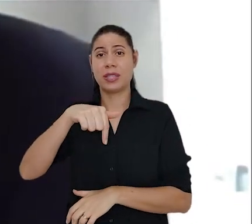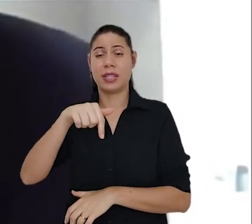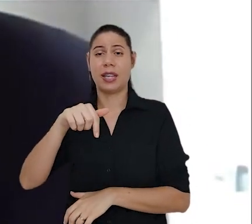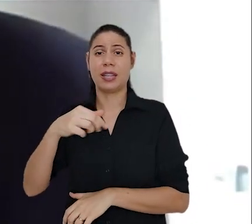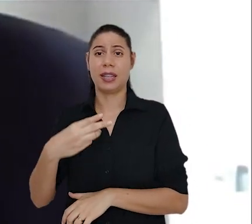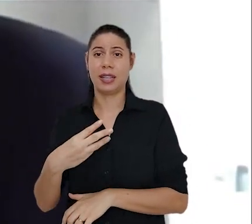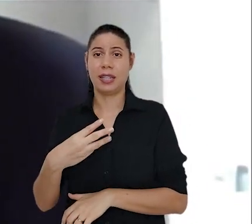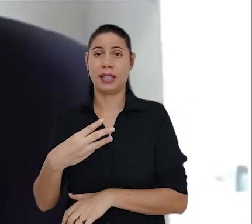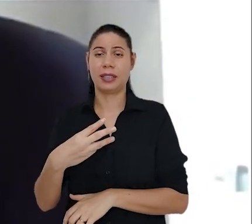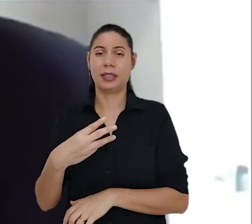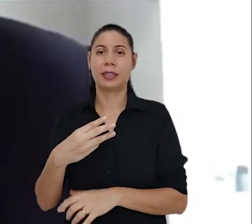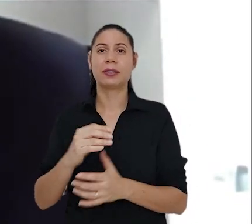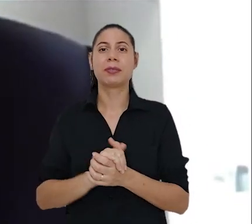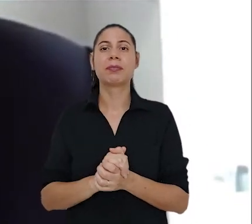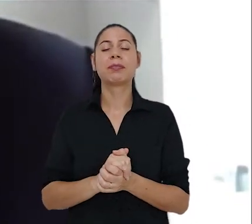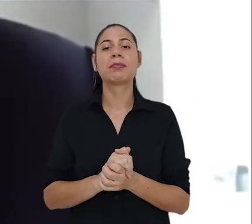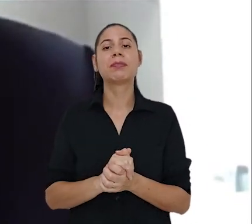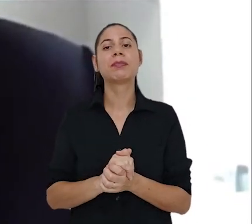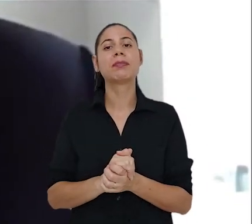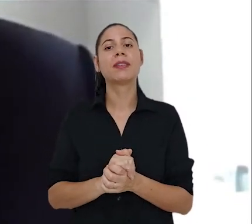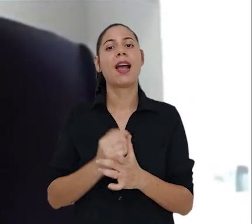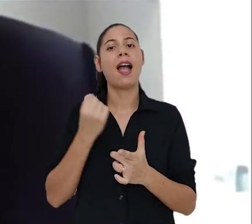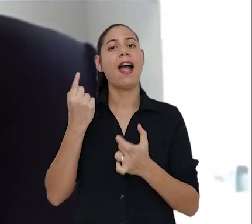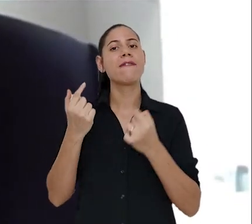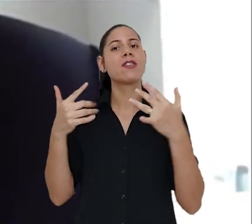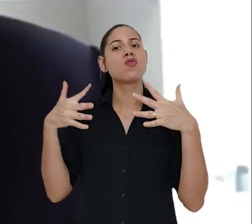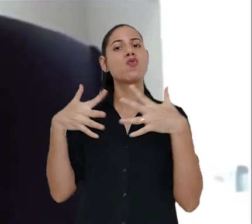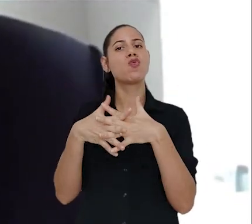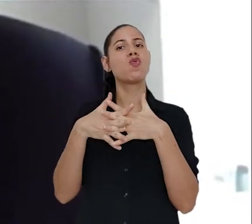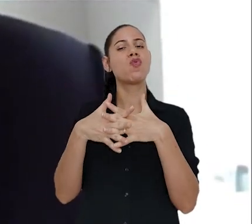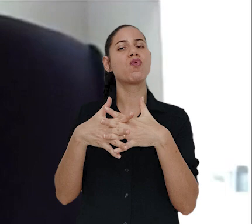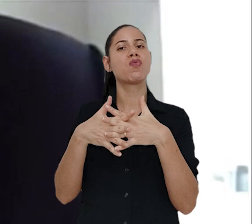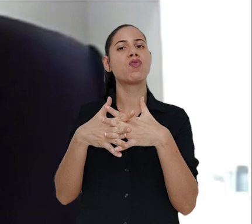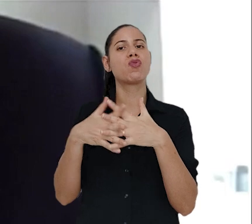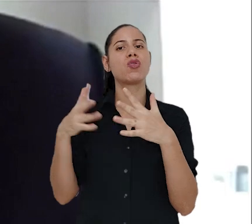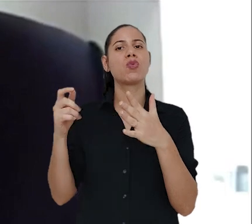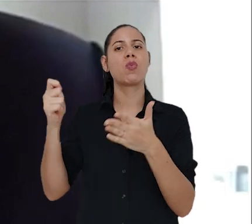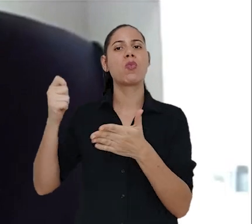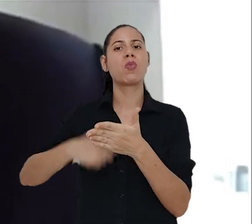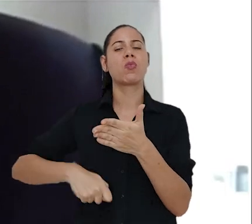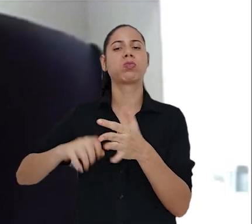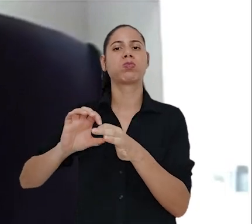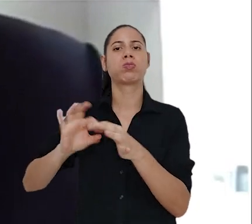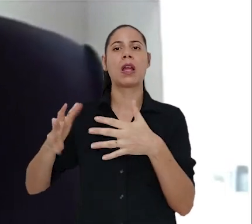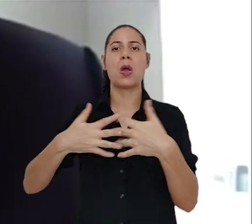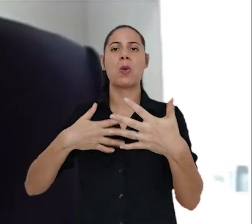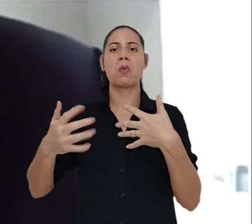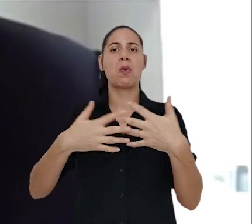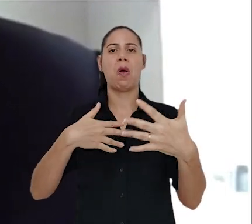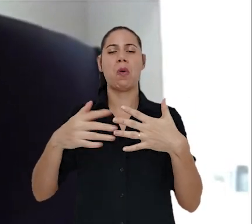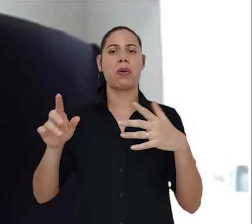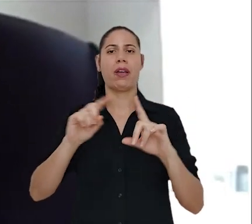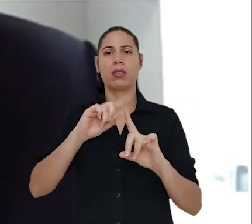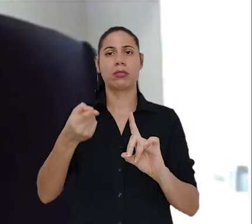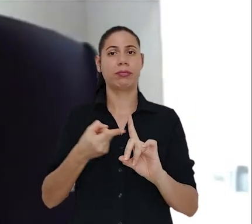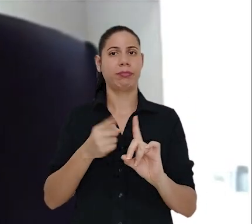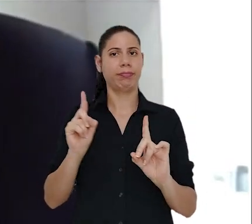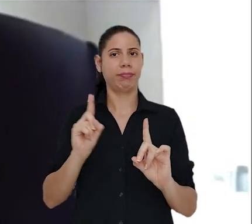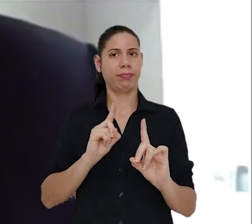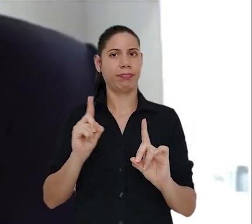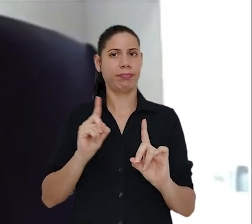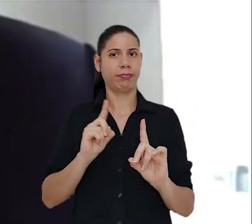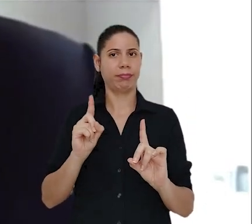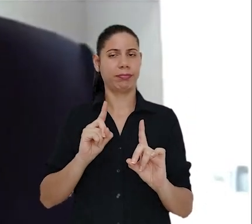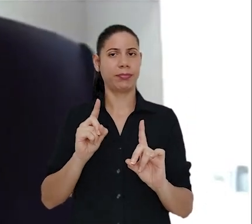973, por vezes se confunde esse tema com uma autorização que se aplica a qualquer situação de gestante. Na verdade,